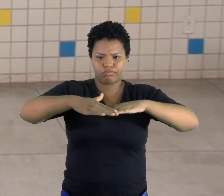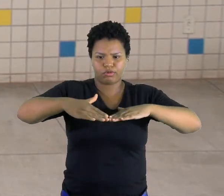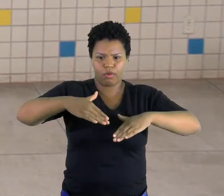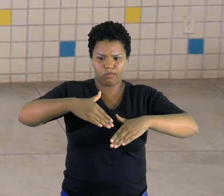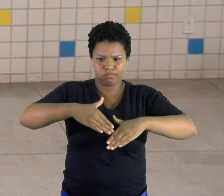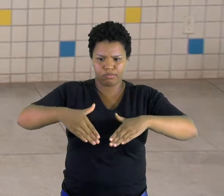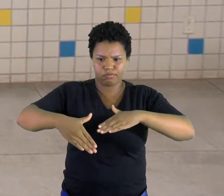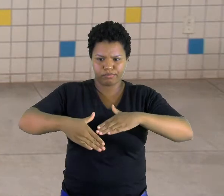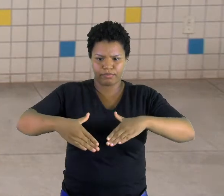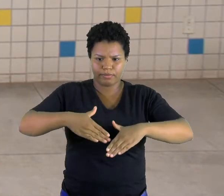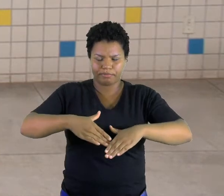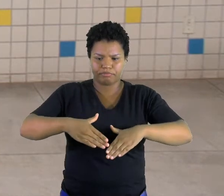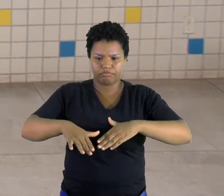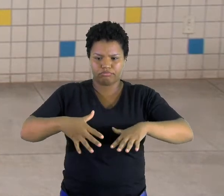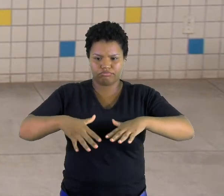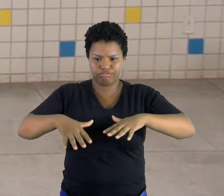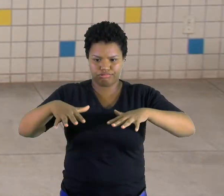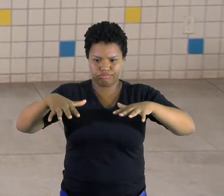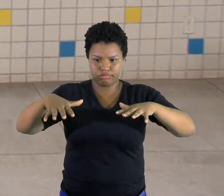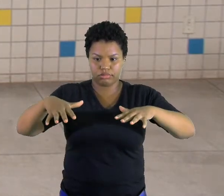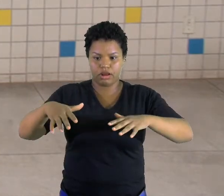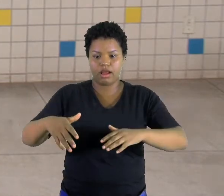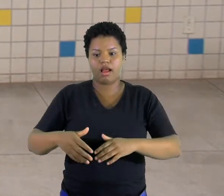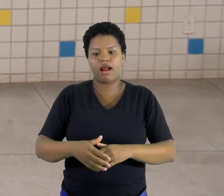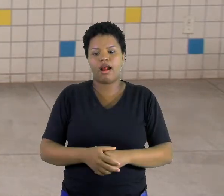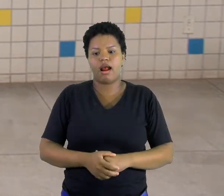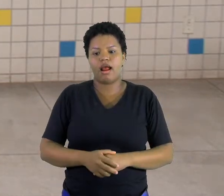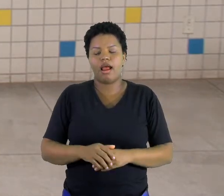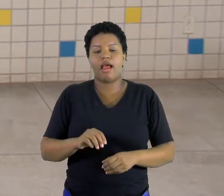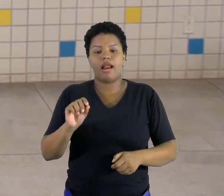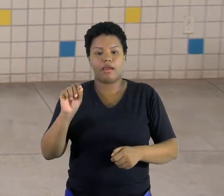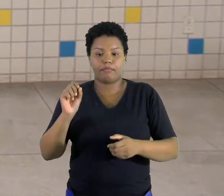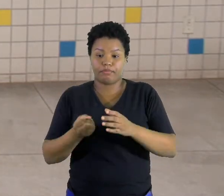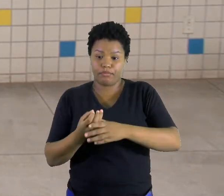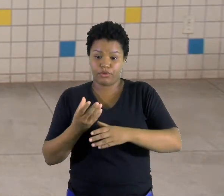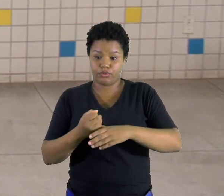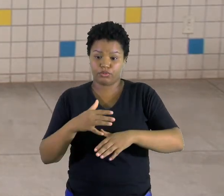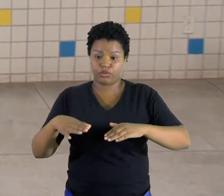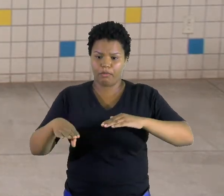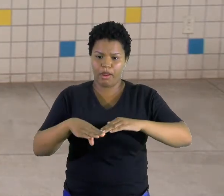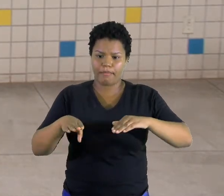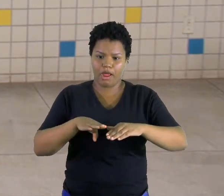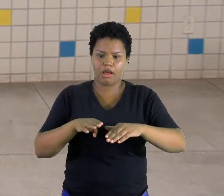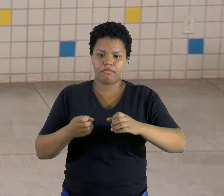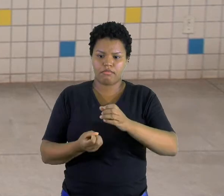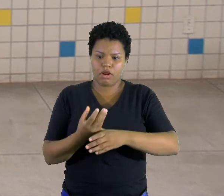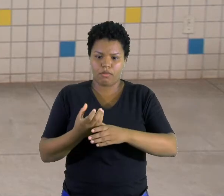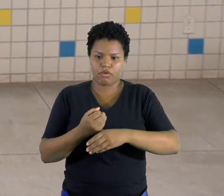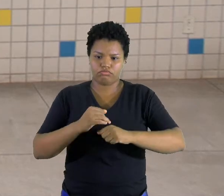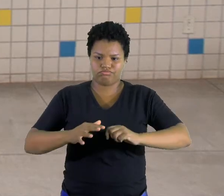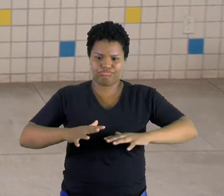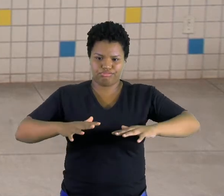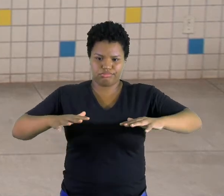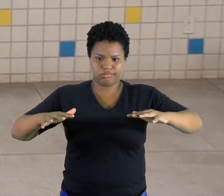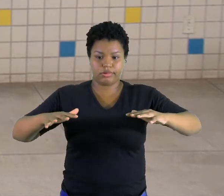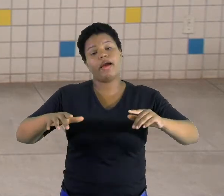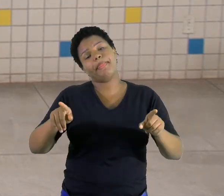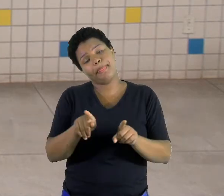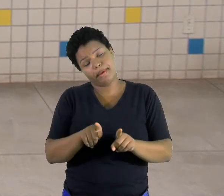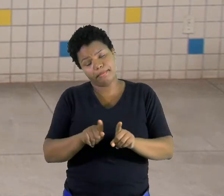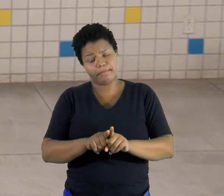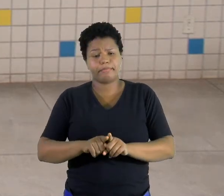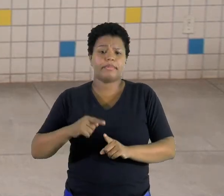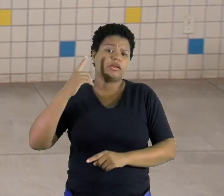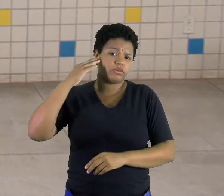elas vão acabar produzindo uma reação àquela perturbação delas. É assim também com as ondas sonoras, tá? Elas